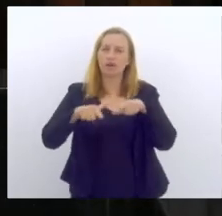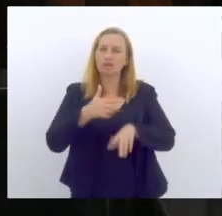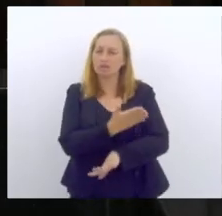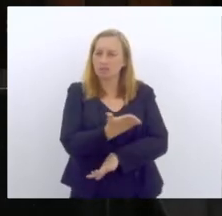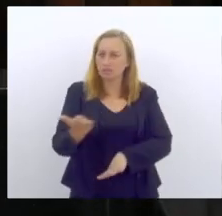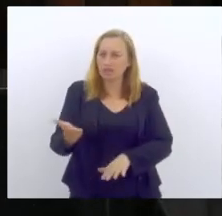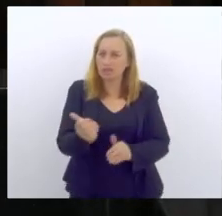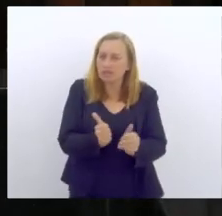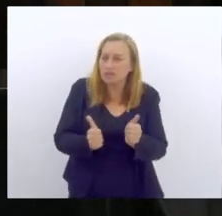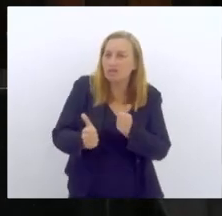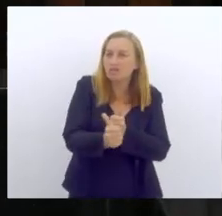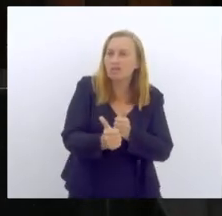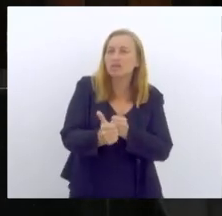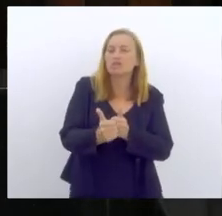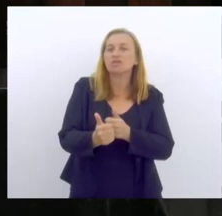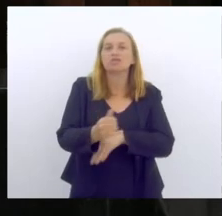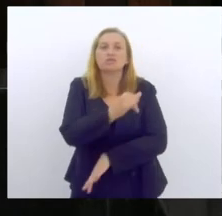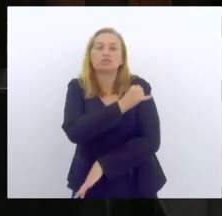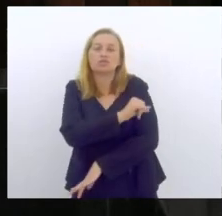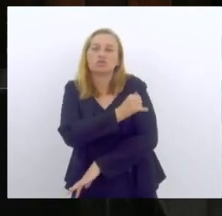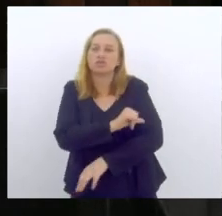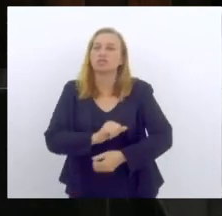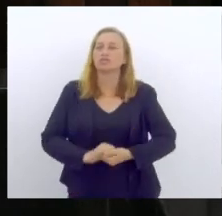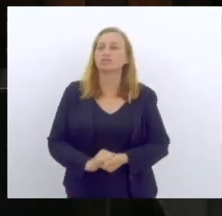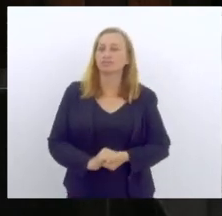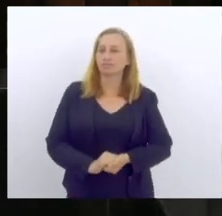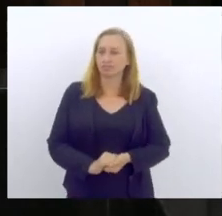Ordem dos Advogados do Rio de Janeiro